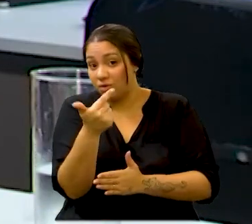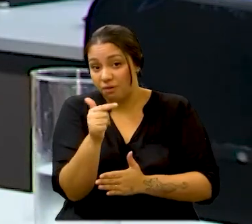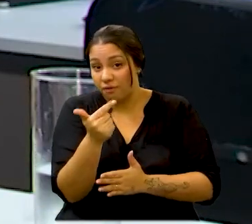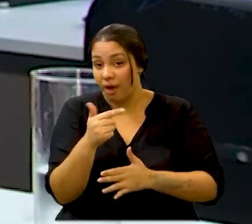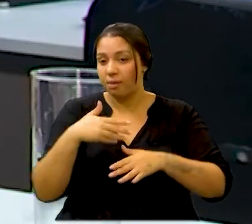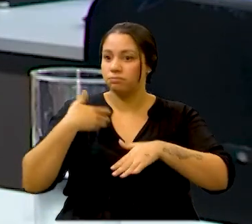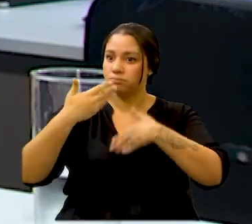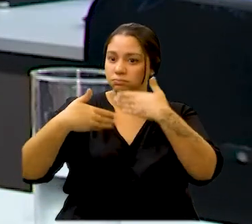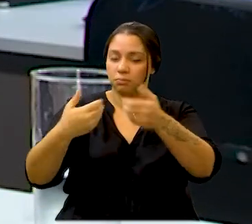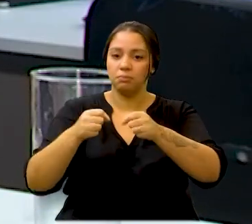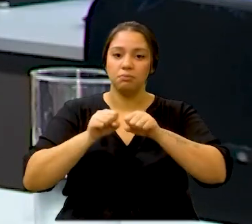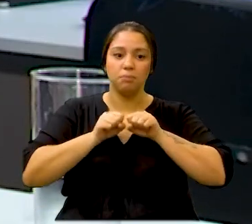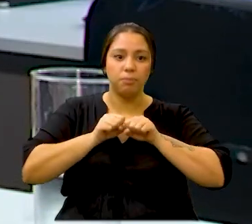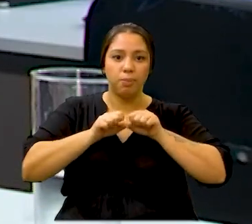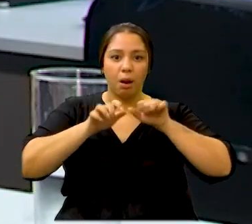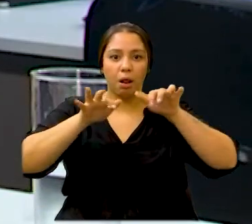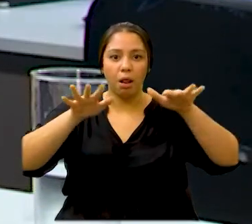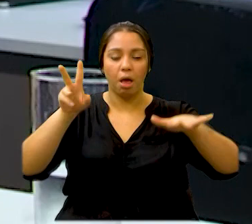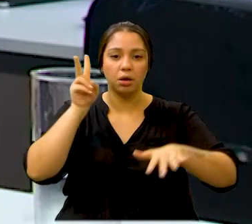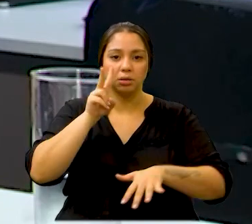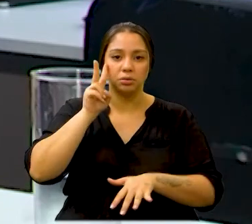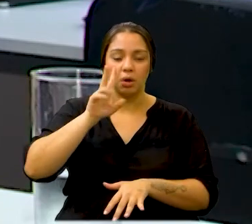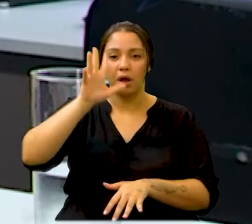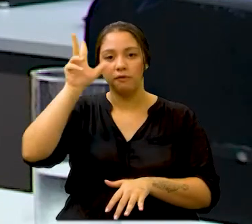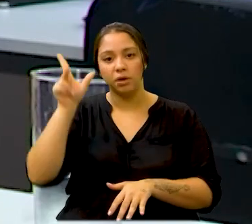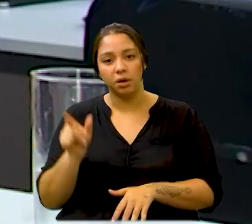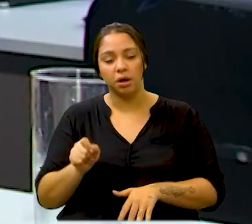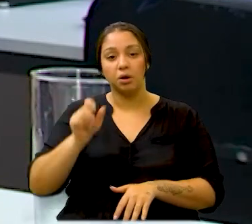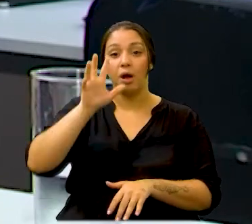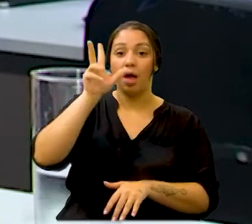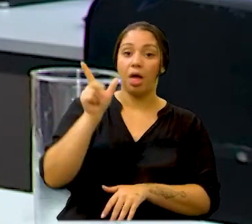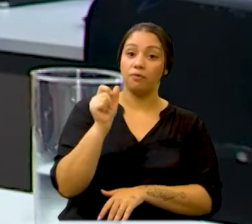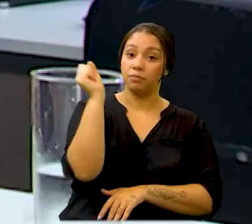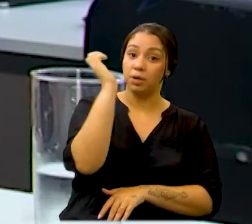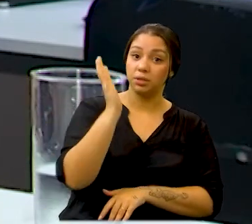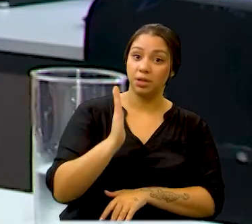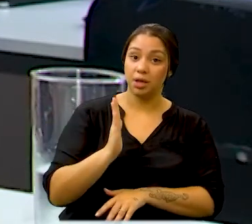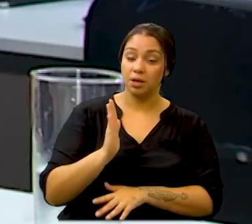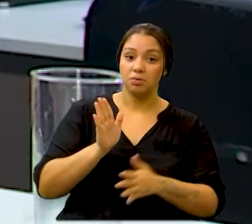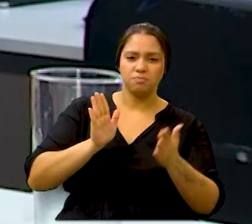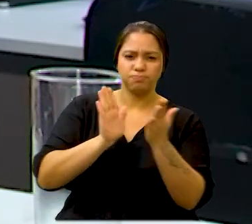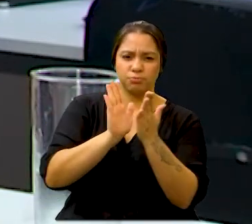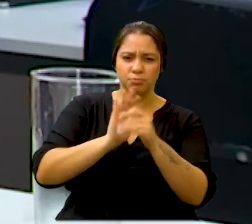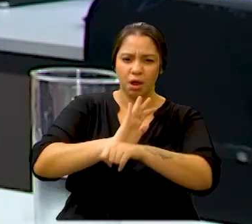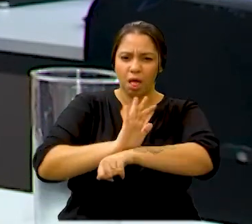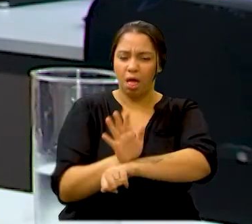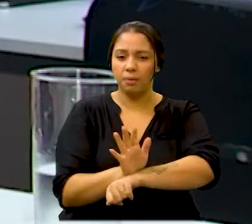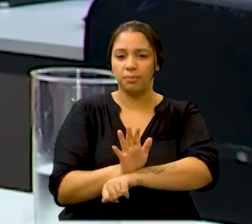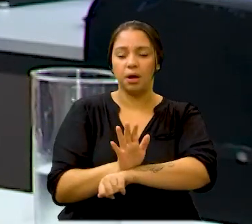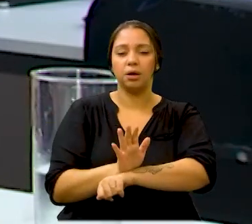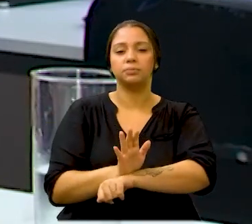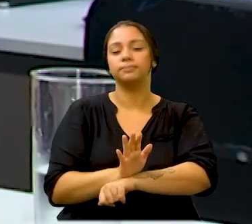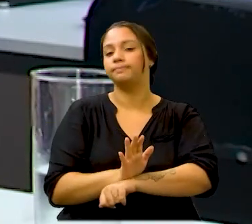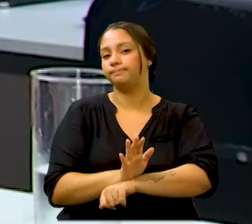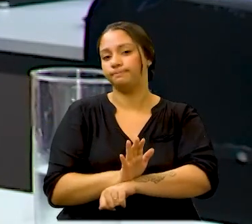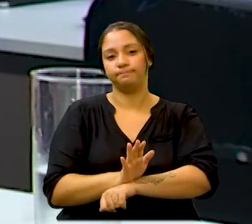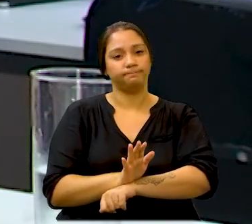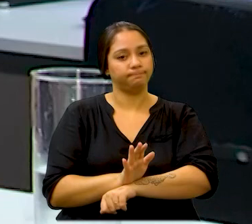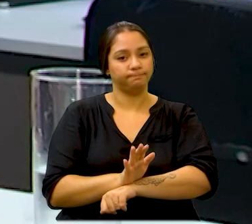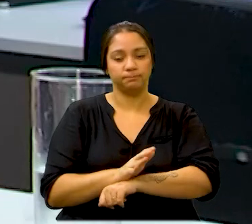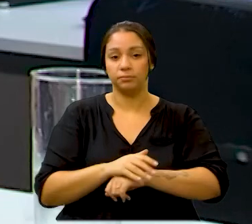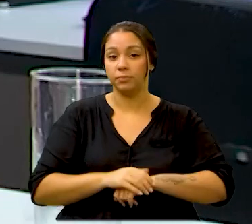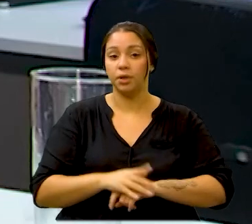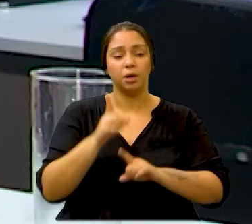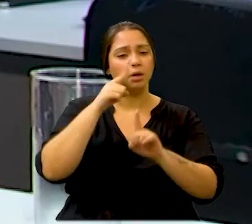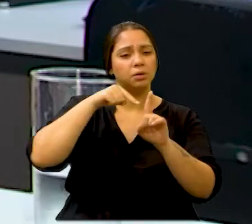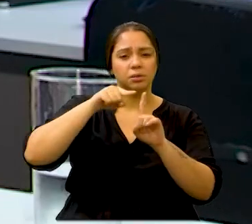e o compartilhamento de conhecimentos em história e cultura africana e afro-brasileira, o racismo não será enfrentado. Então, qual que é o